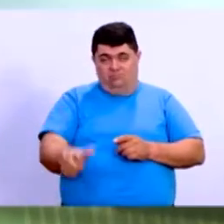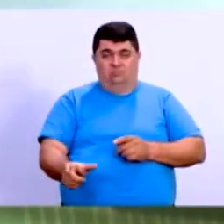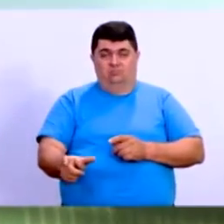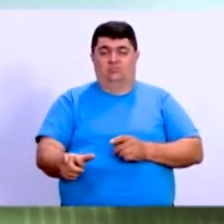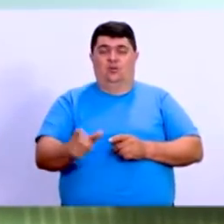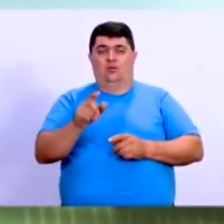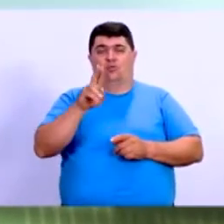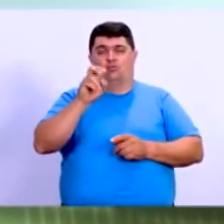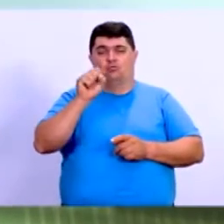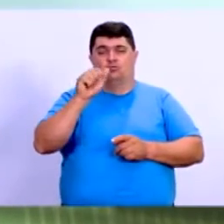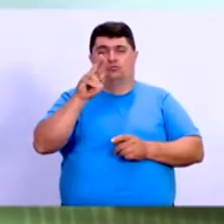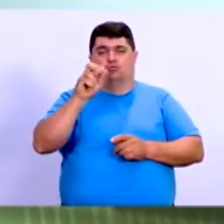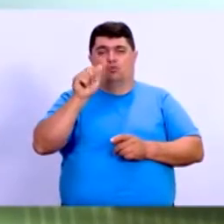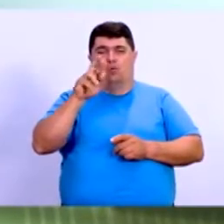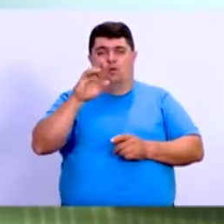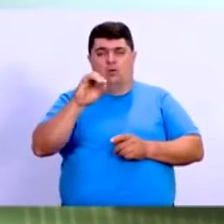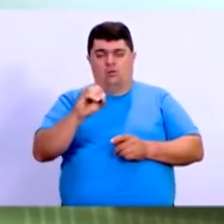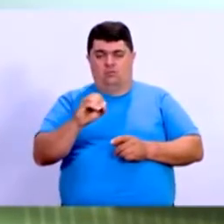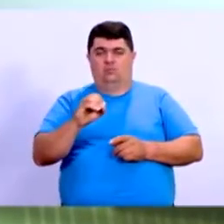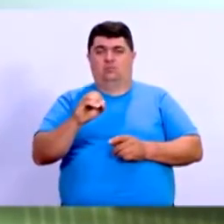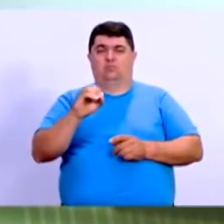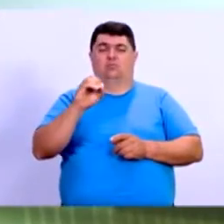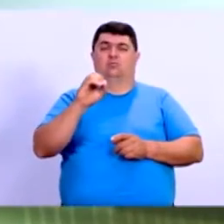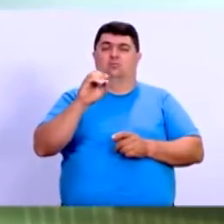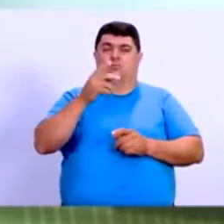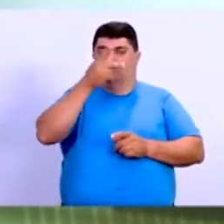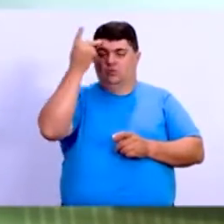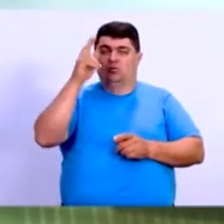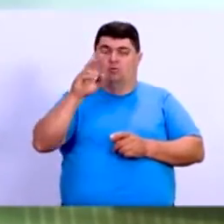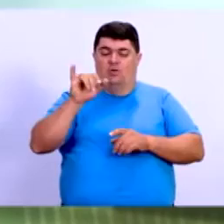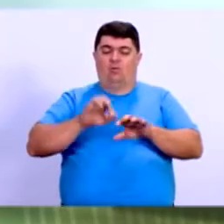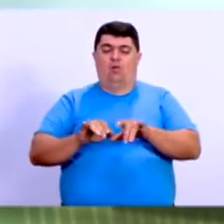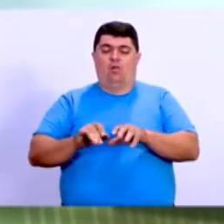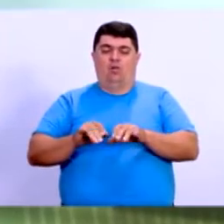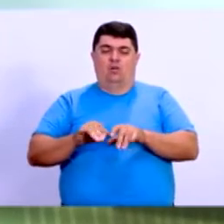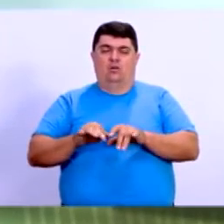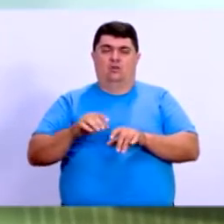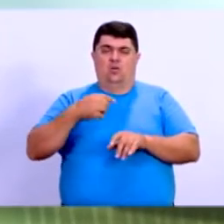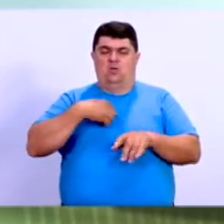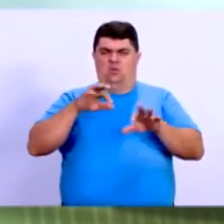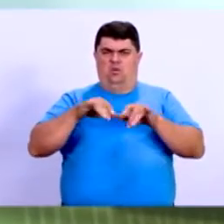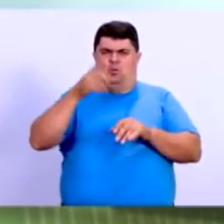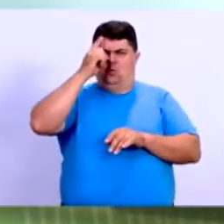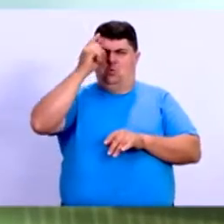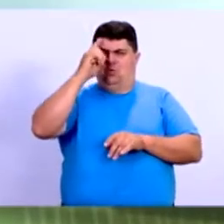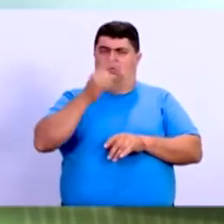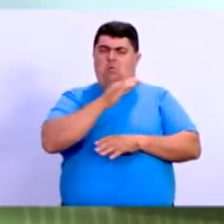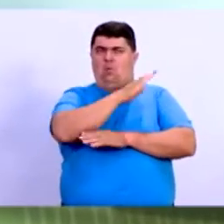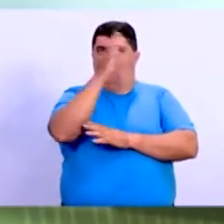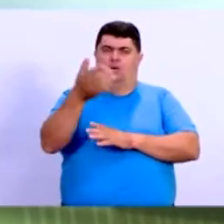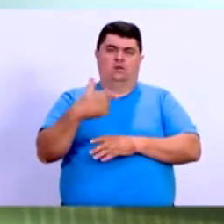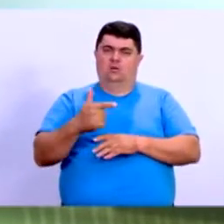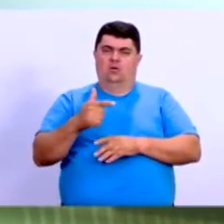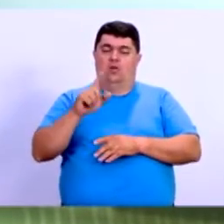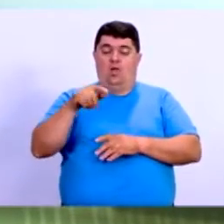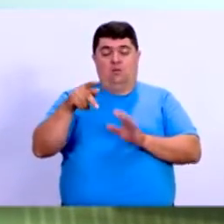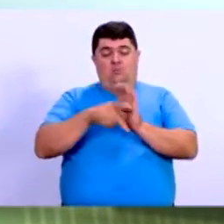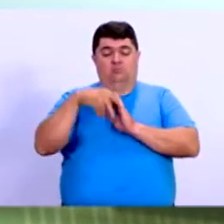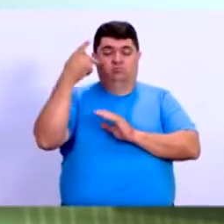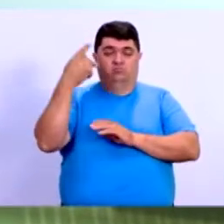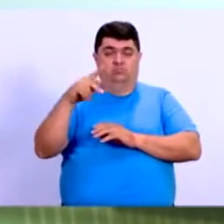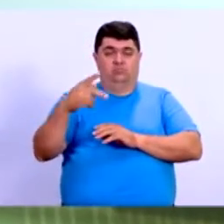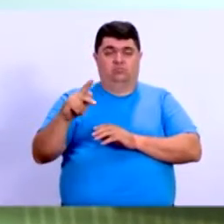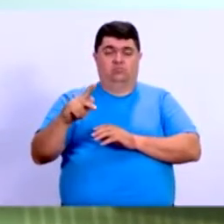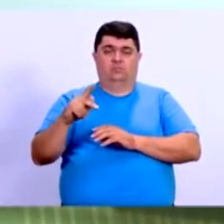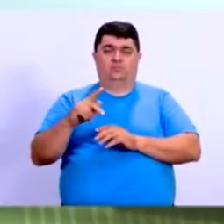usuário não compreende alguma parte do sistema, eu tenho que refazer aquilo. Já vi muita gente falando assim, mas o usuário